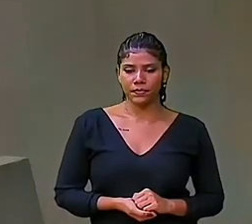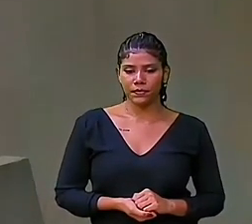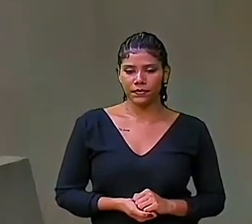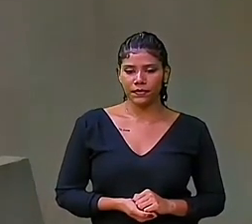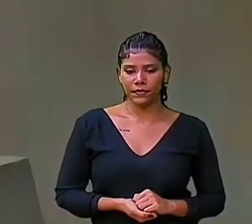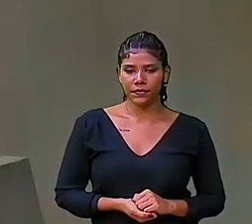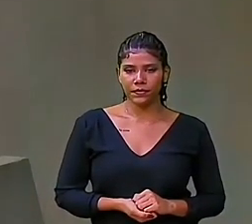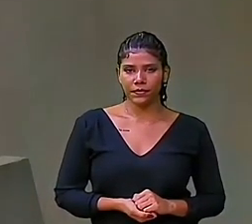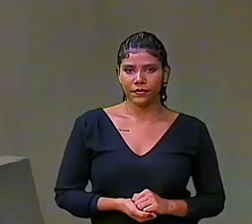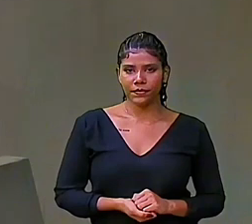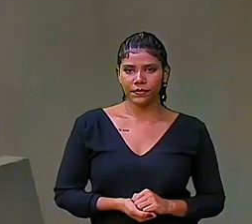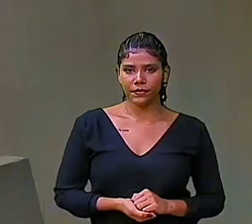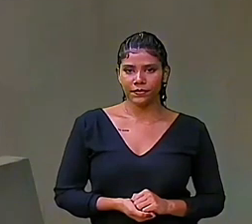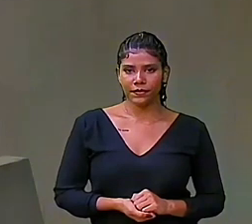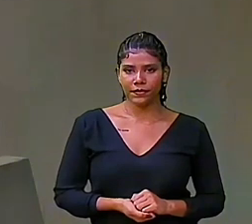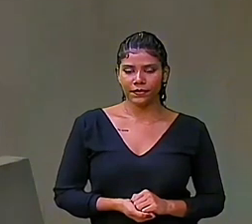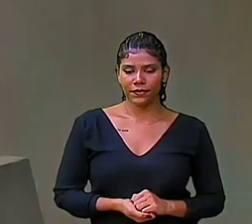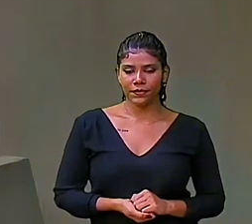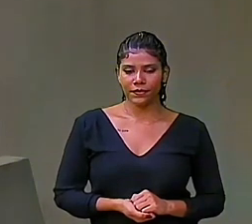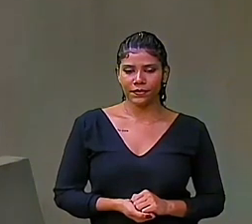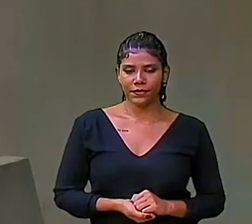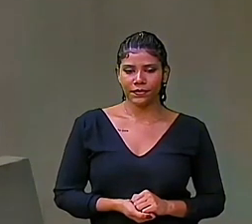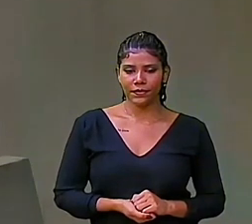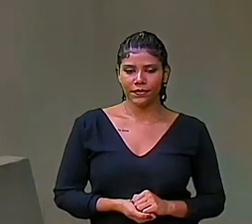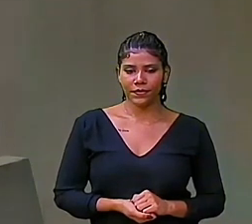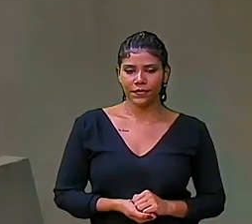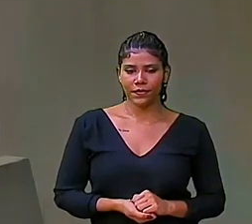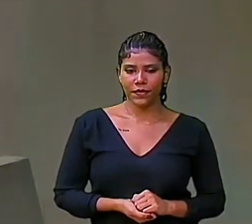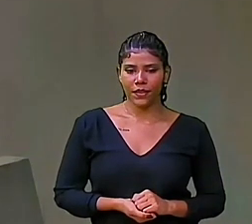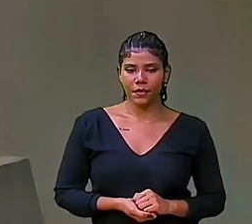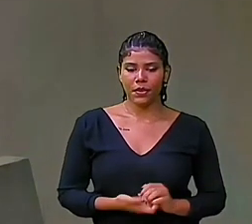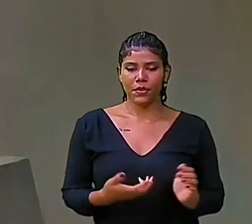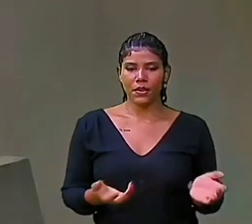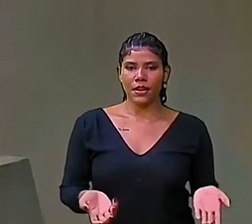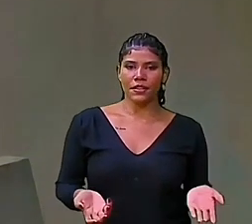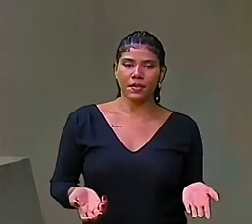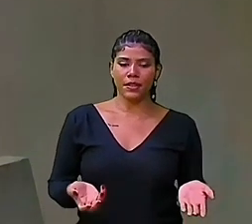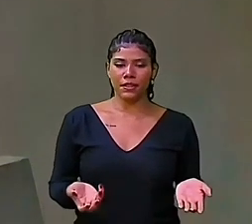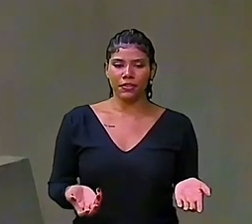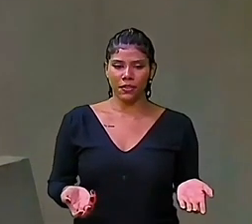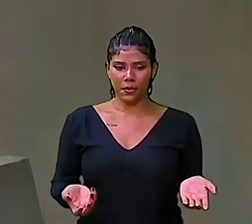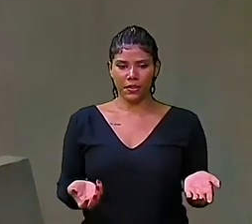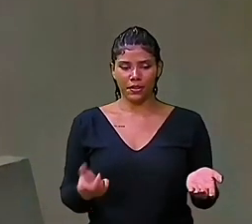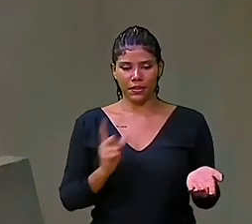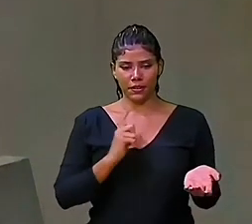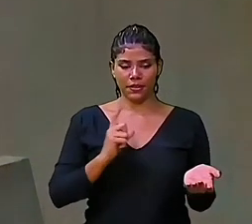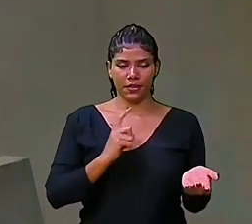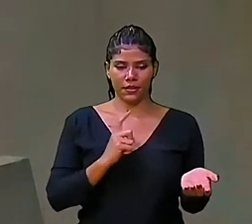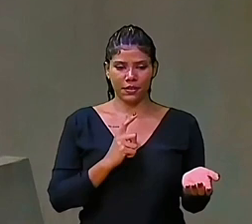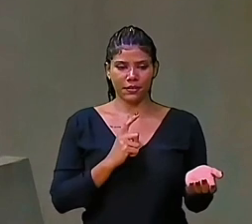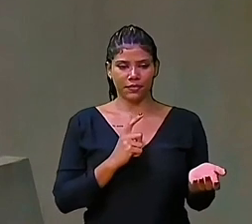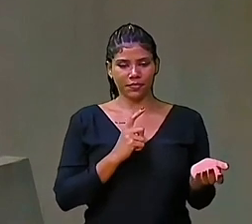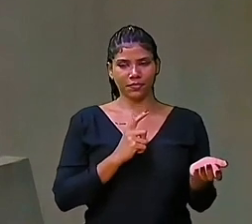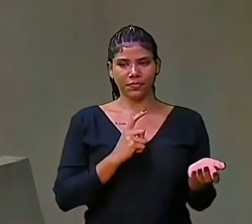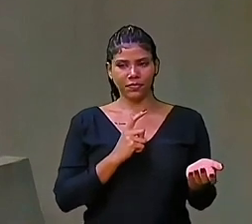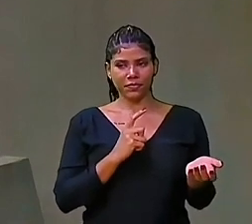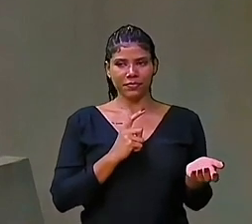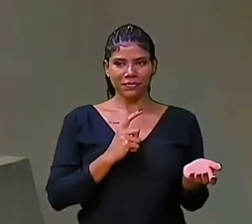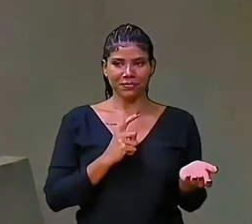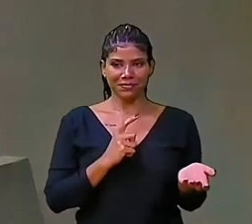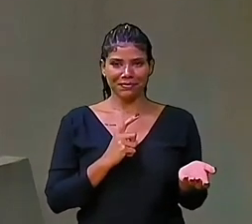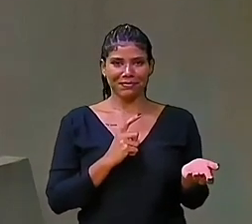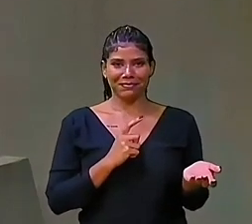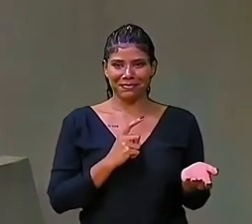mulheres? Nós estamos em março, o março do 8 de março e o março do 14 de março. É necessário